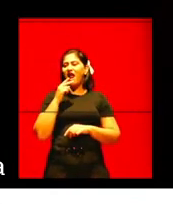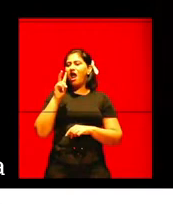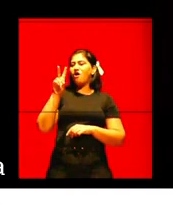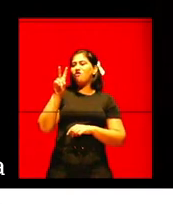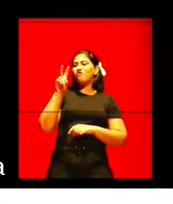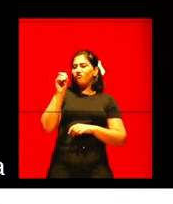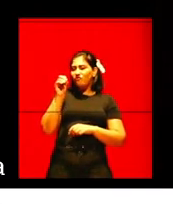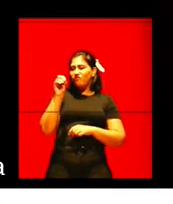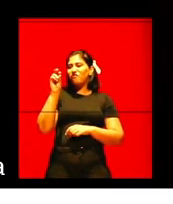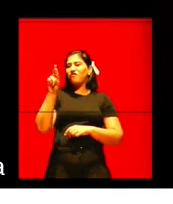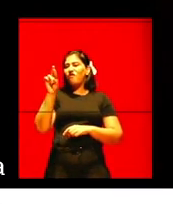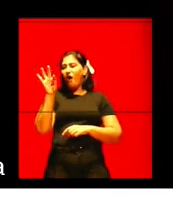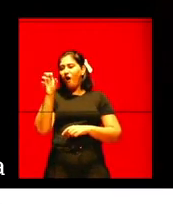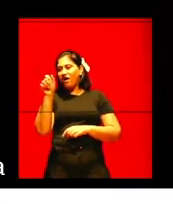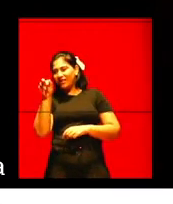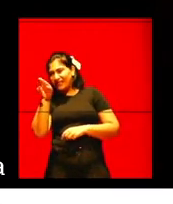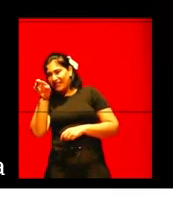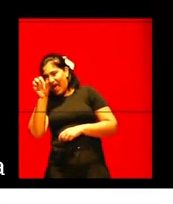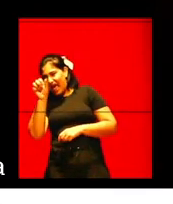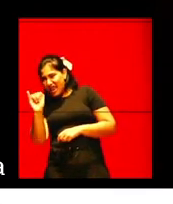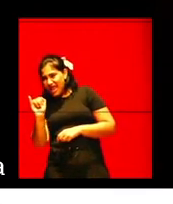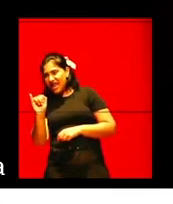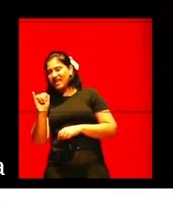linguagem, né? E até foi